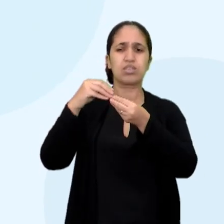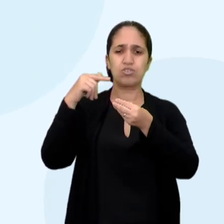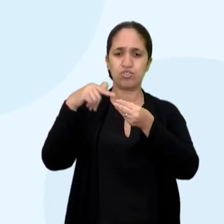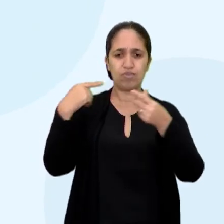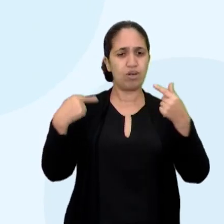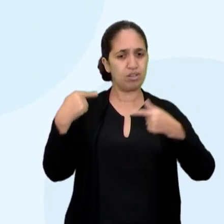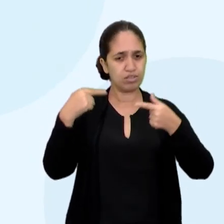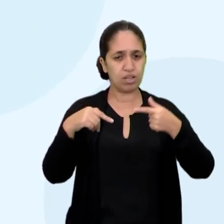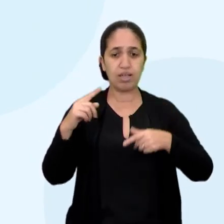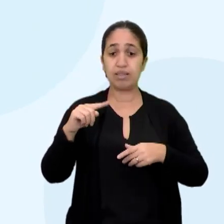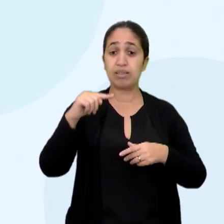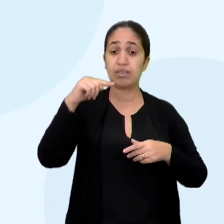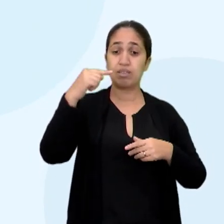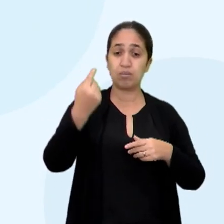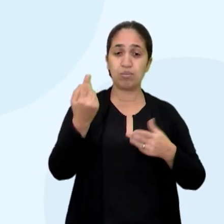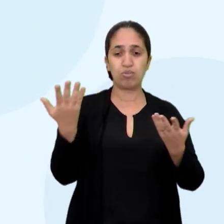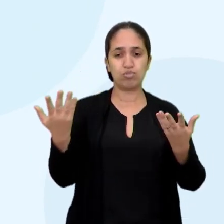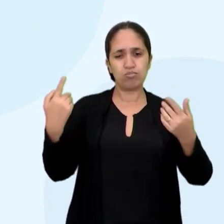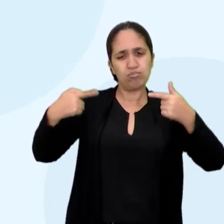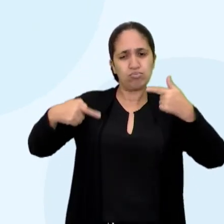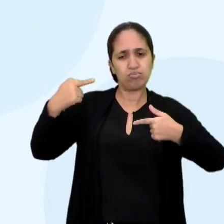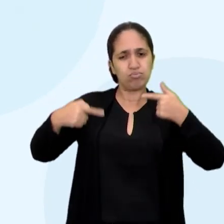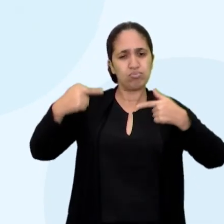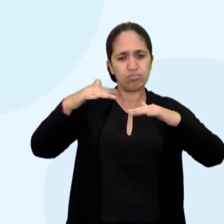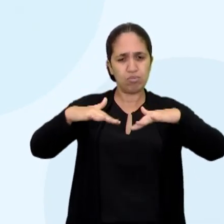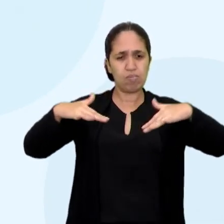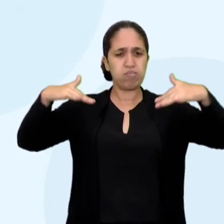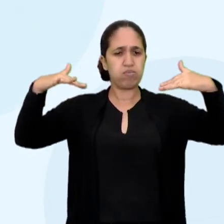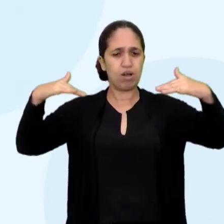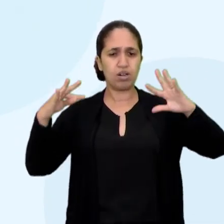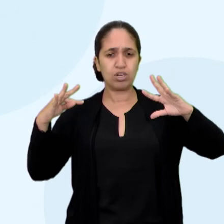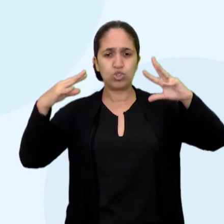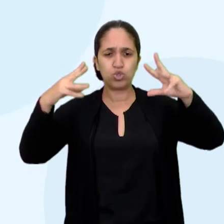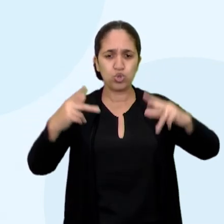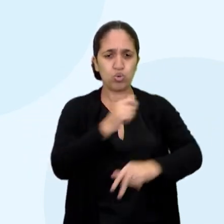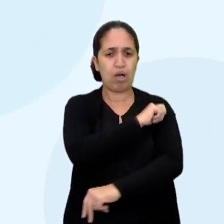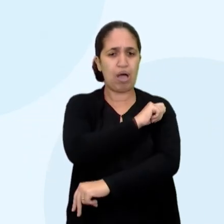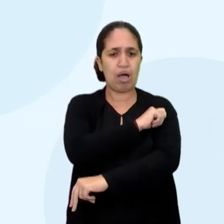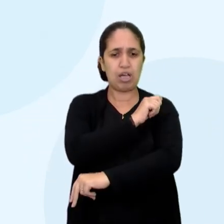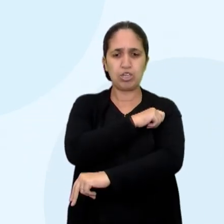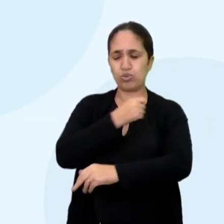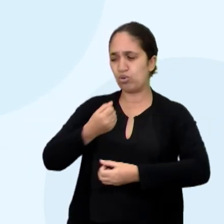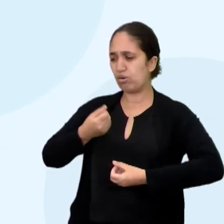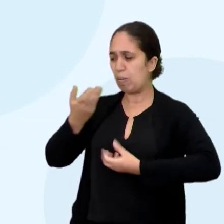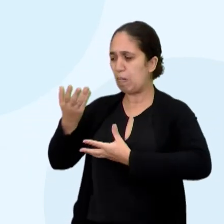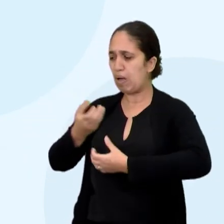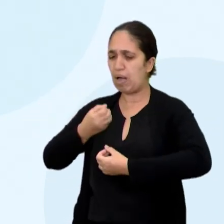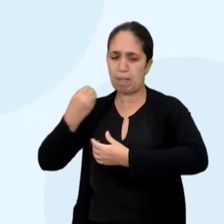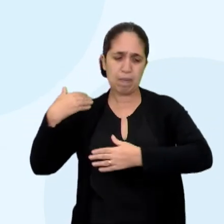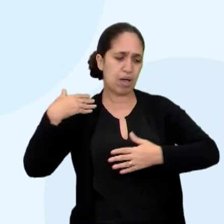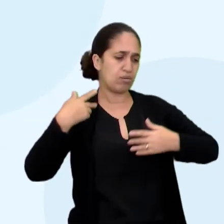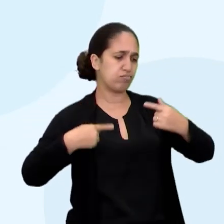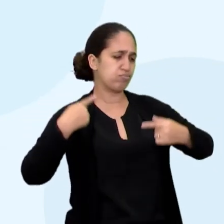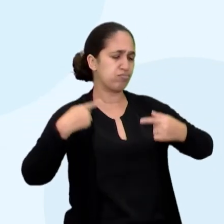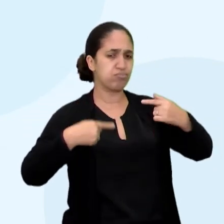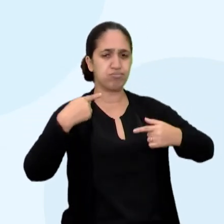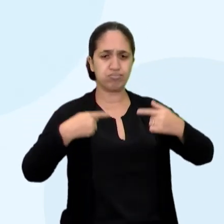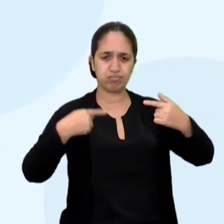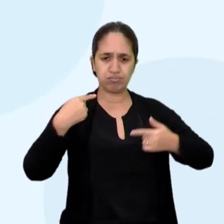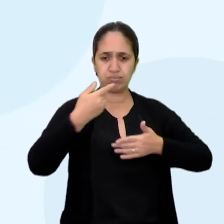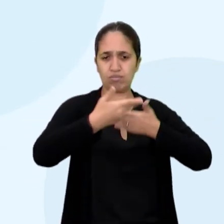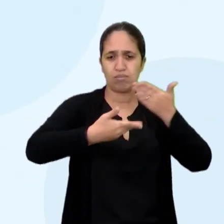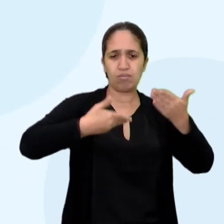por fim, realiza-se um fórum de discussão, na qual todos os indivíduos compartilham suas descobertas, evidenciando o